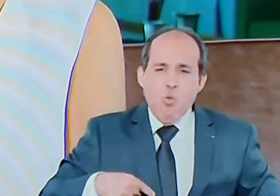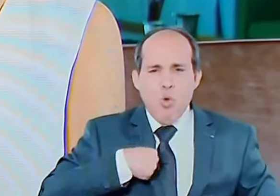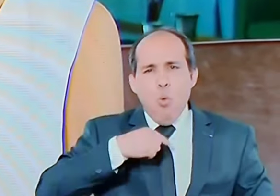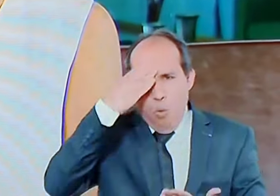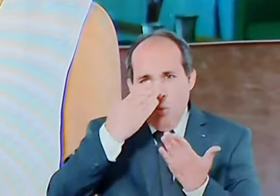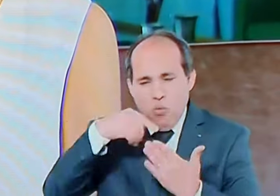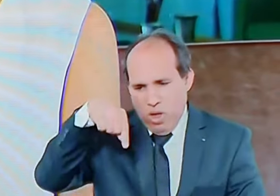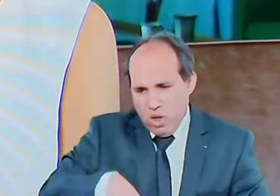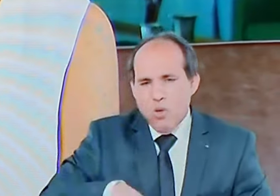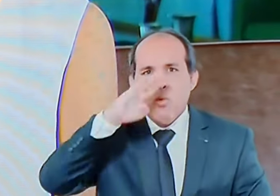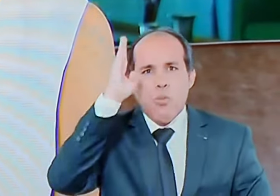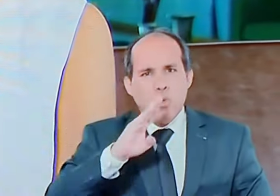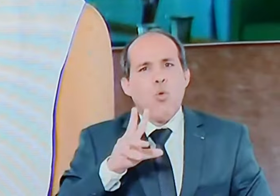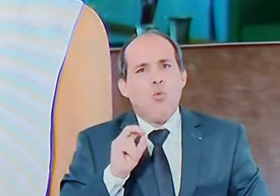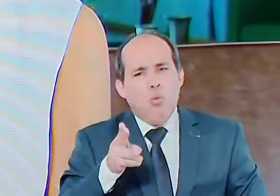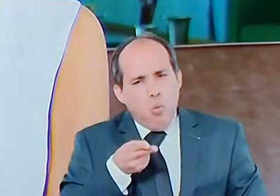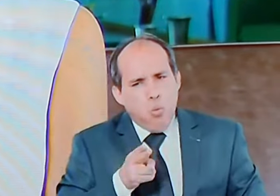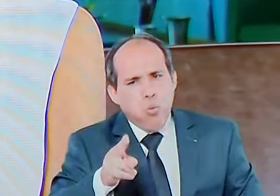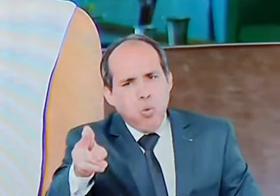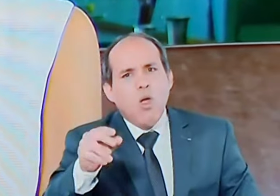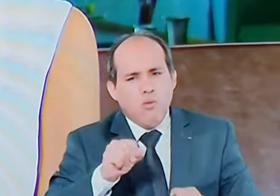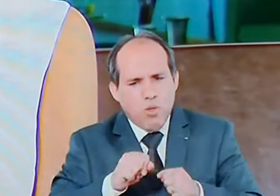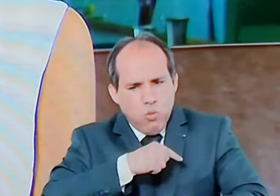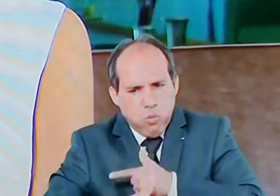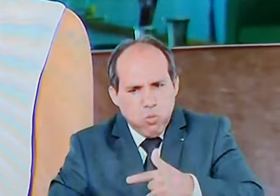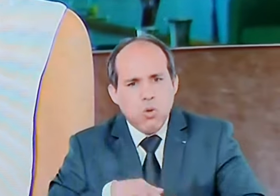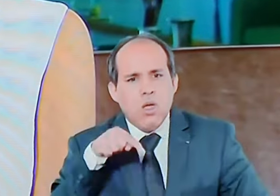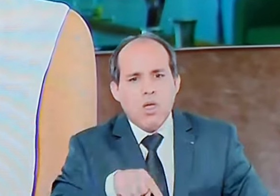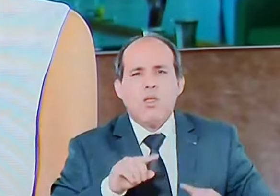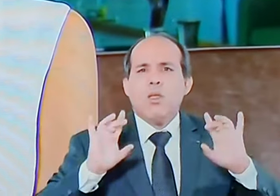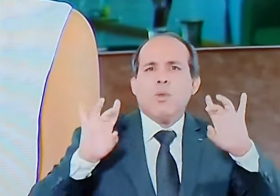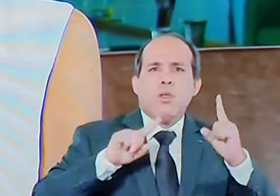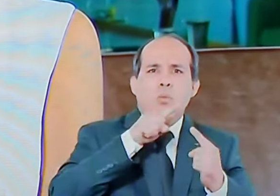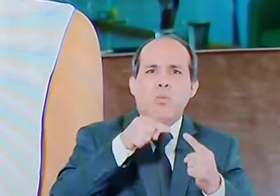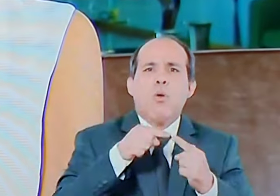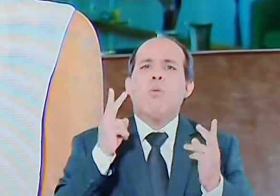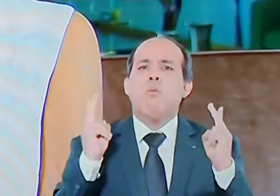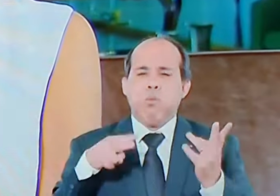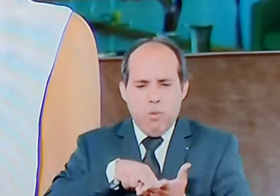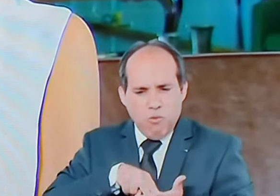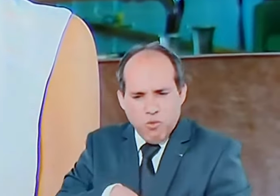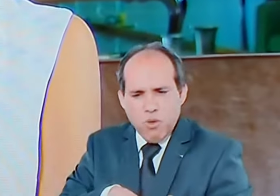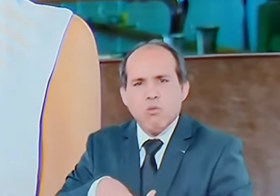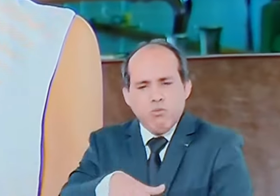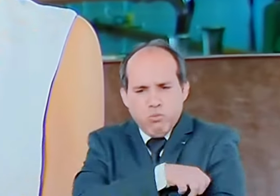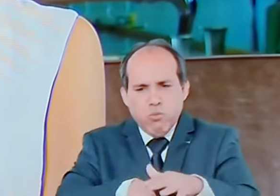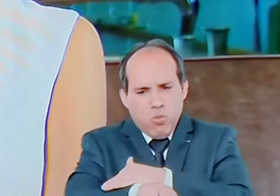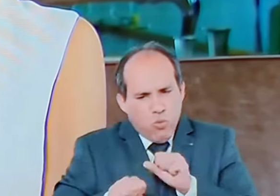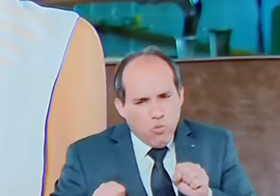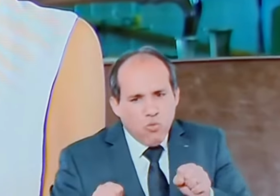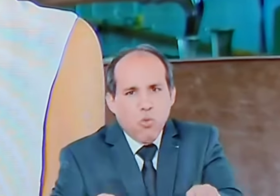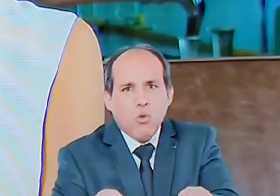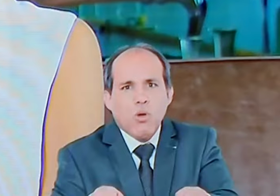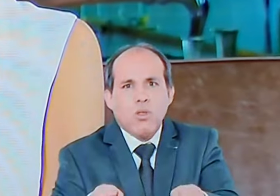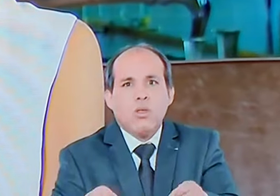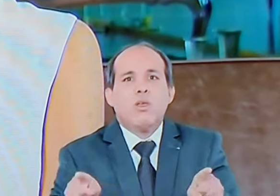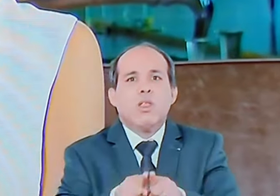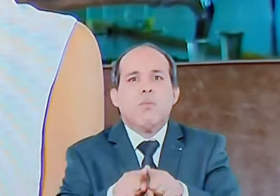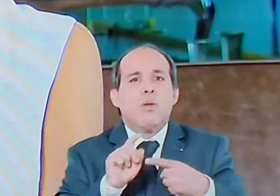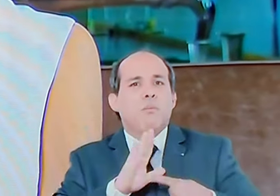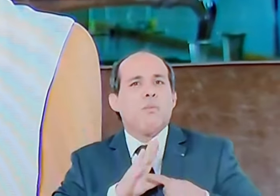confiança no Brasil. Continuarei cumprindo essa nobre missão, com a mesma firmeza e disposição, sobretudo